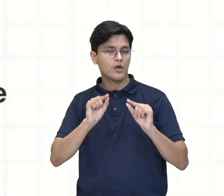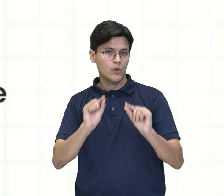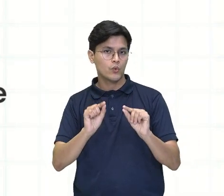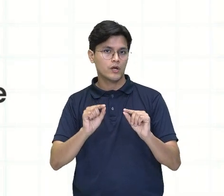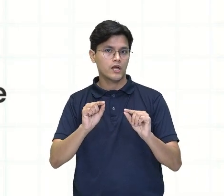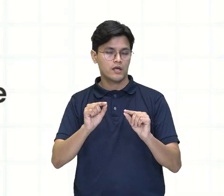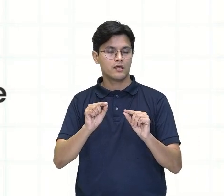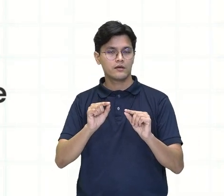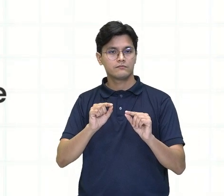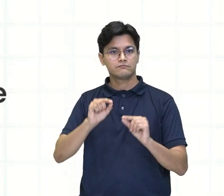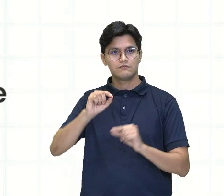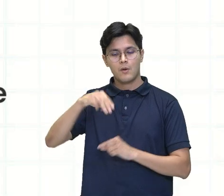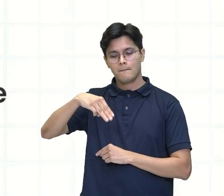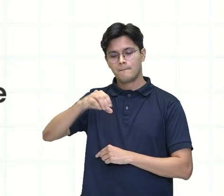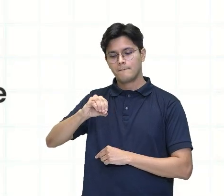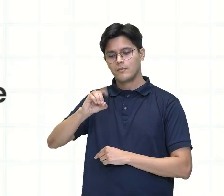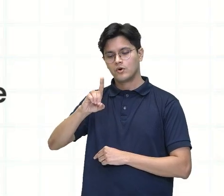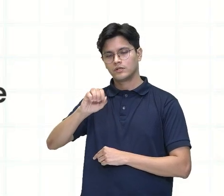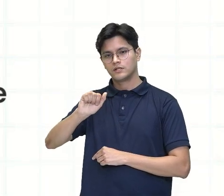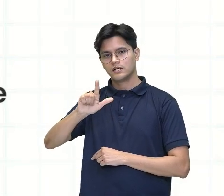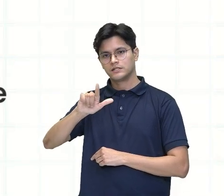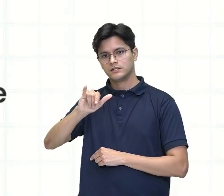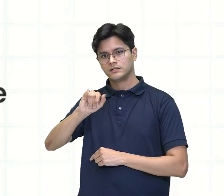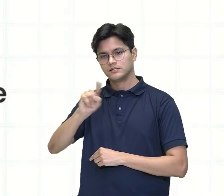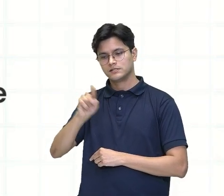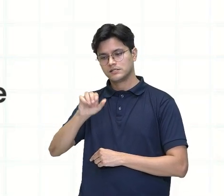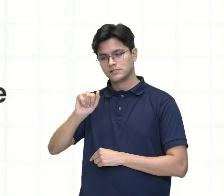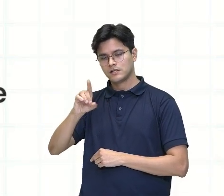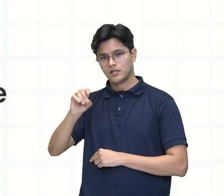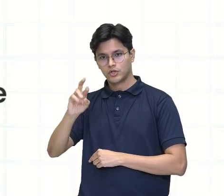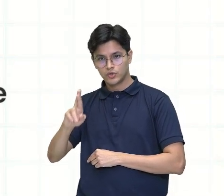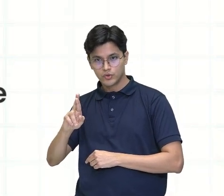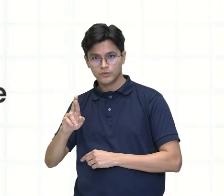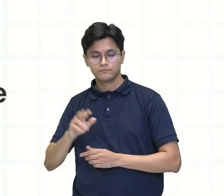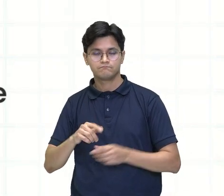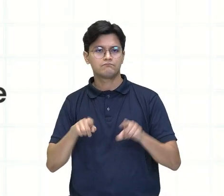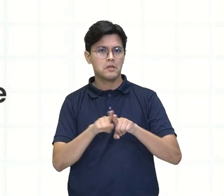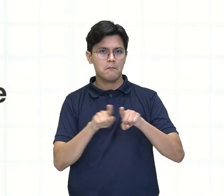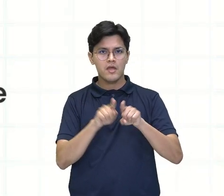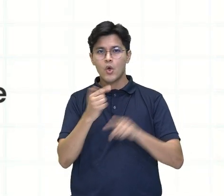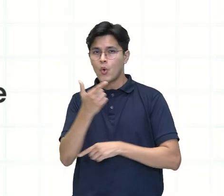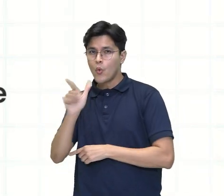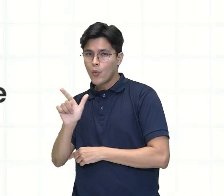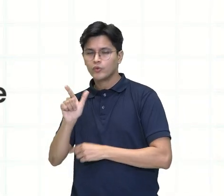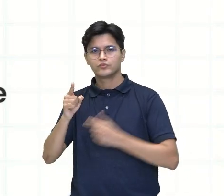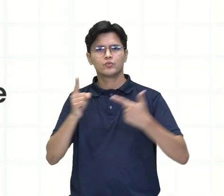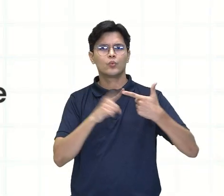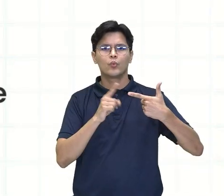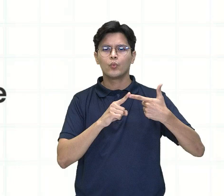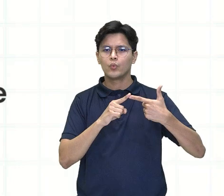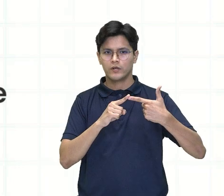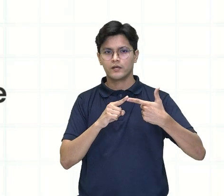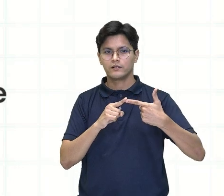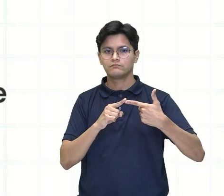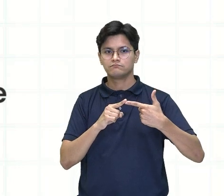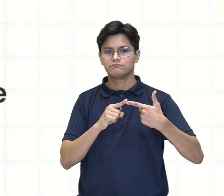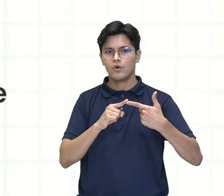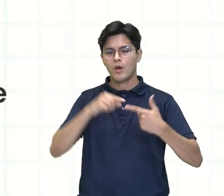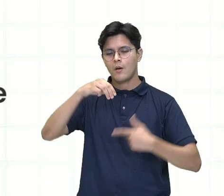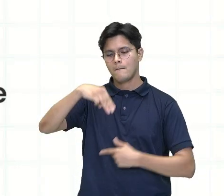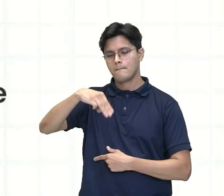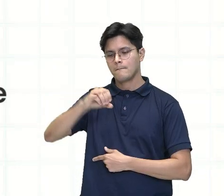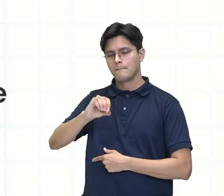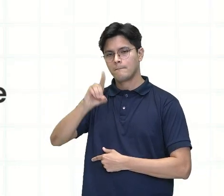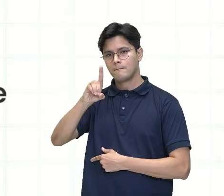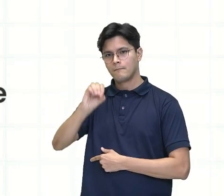desses tipos de modalizadores, tá bom? Outro tipo de modalizador é o modo verbal. Então, o